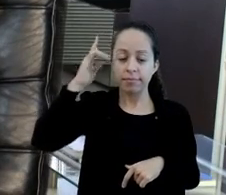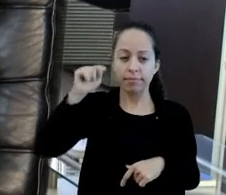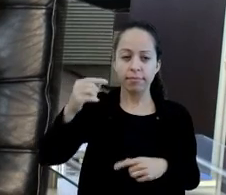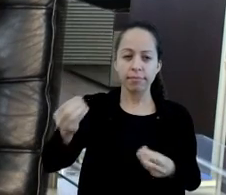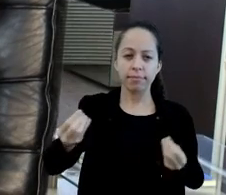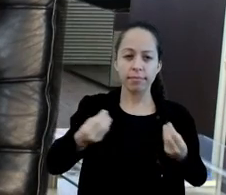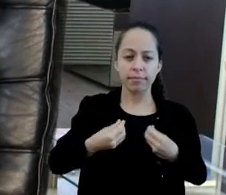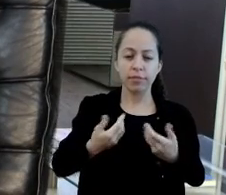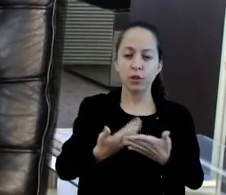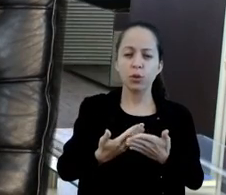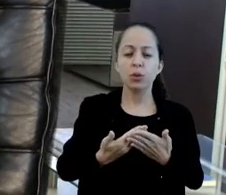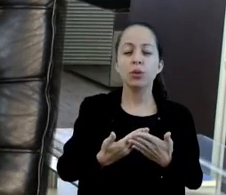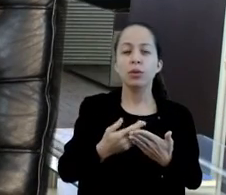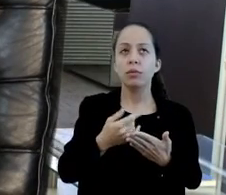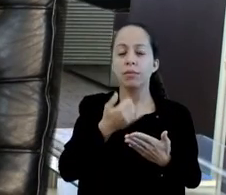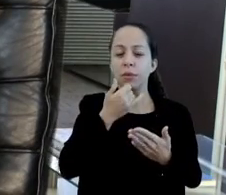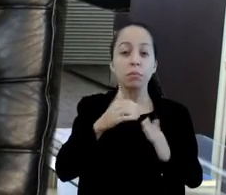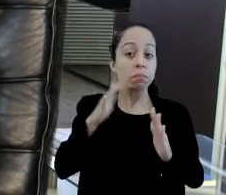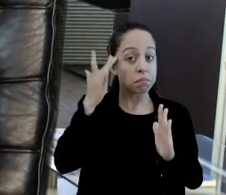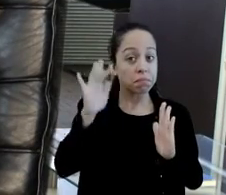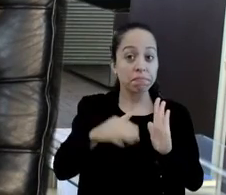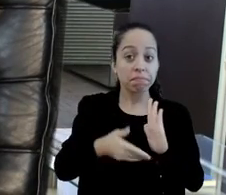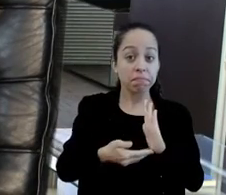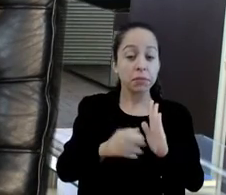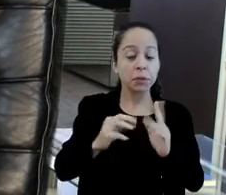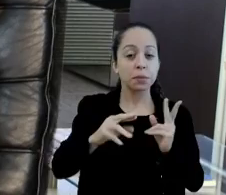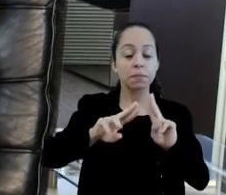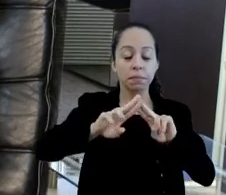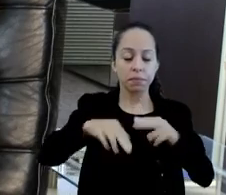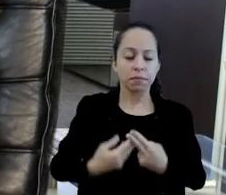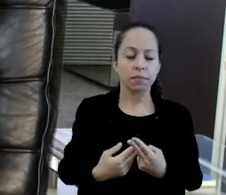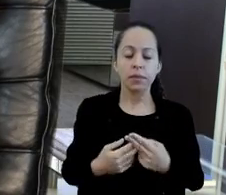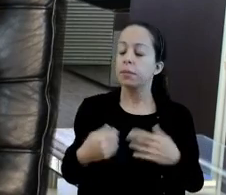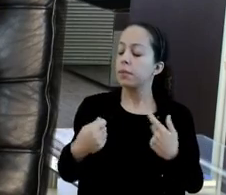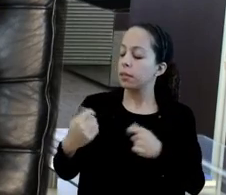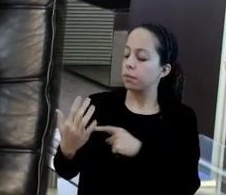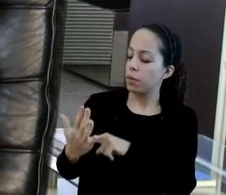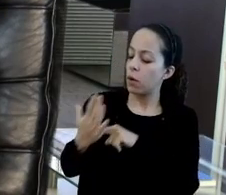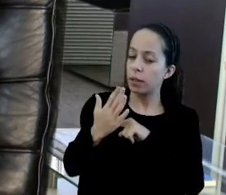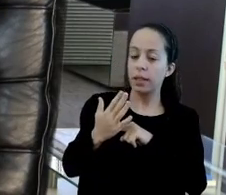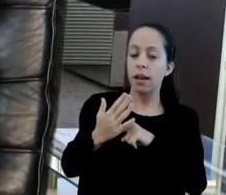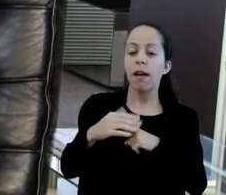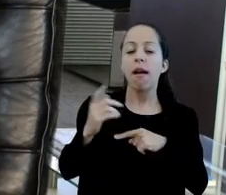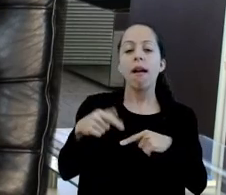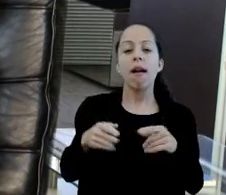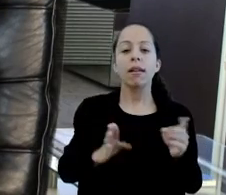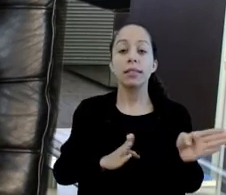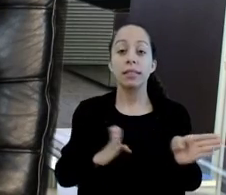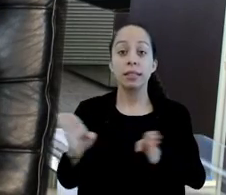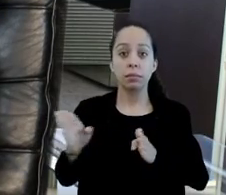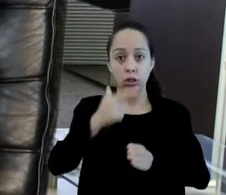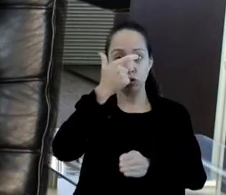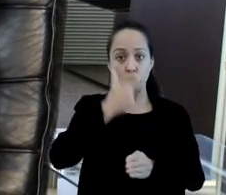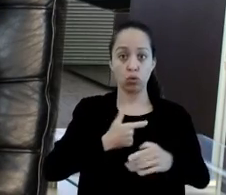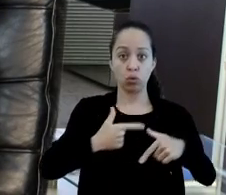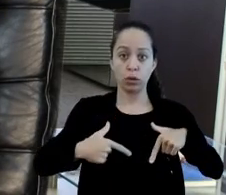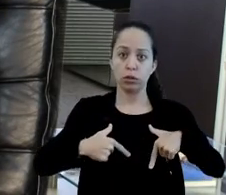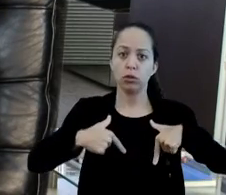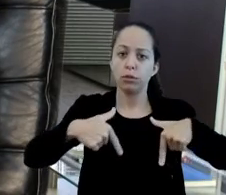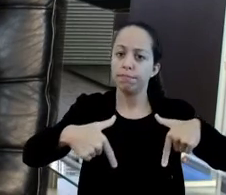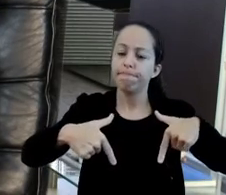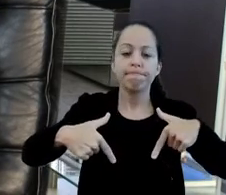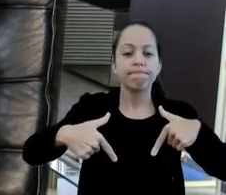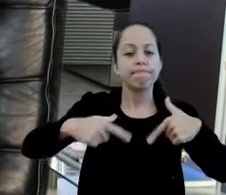muito, aprendendo que a acessibilidade atitudinal é a mais séria de todas. Então, o meu texto